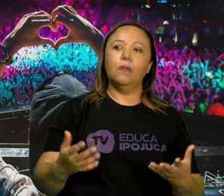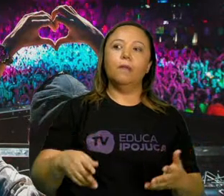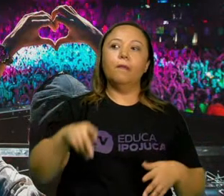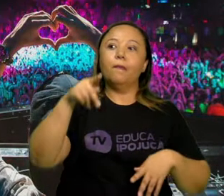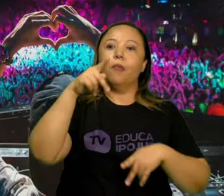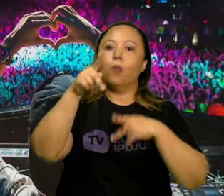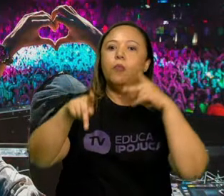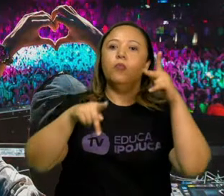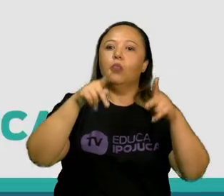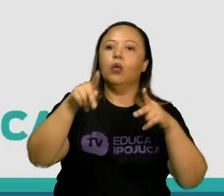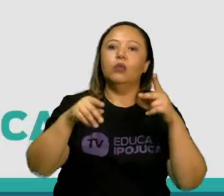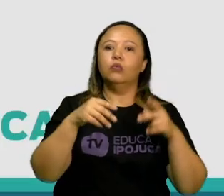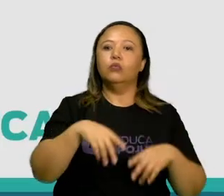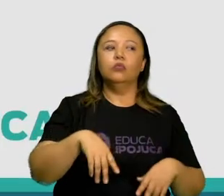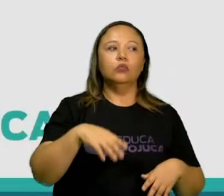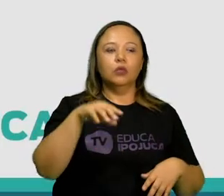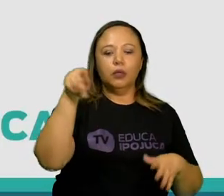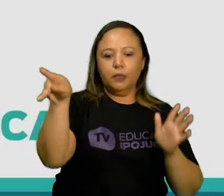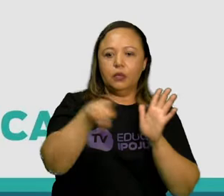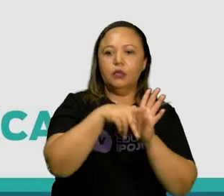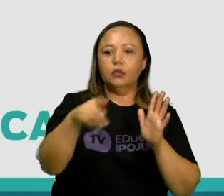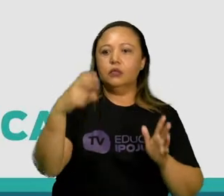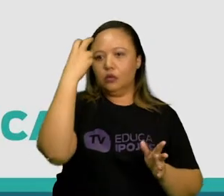popular com folclore, enfim.